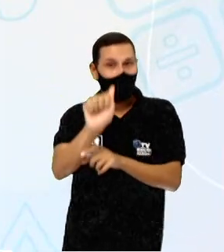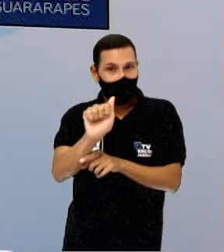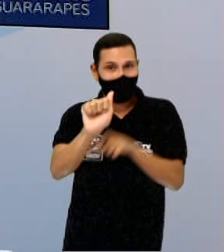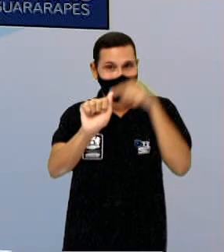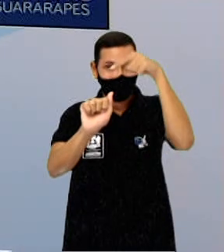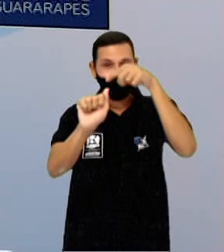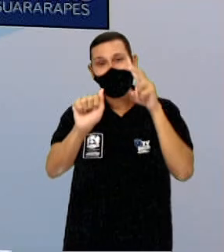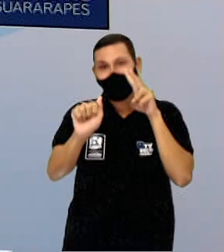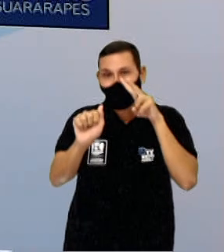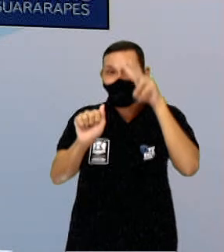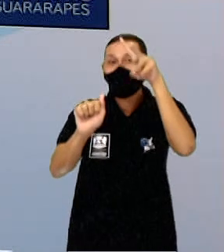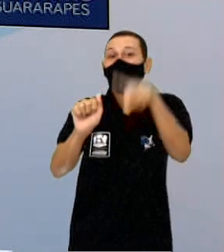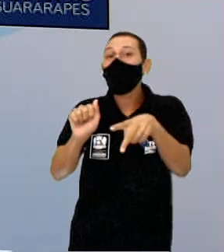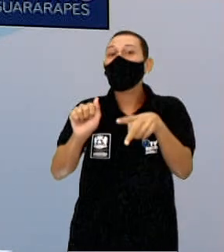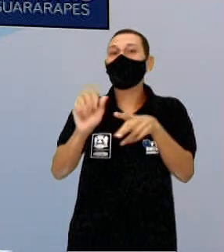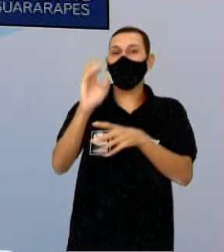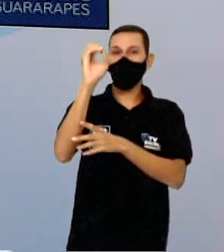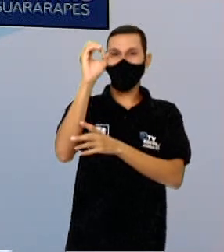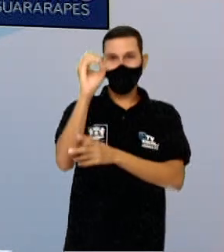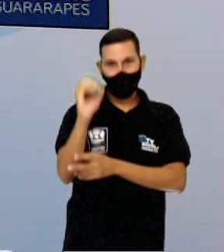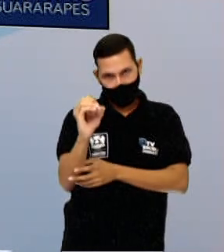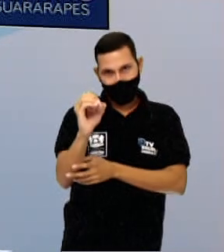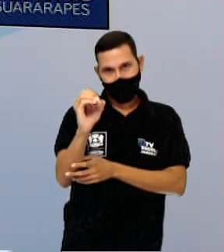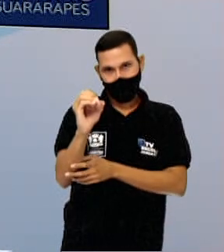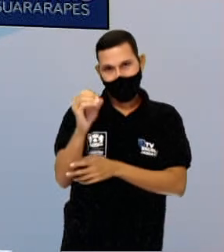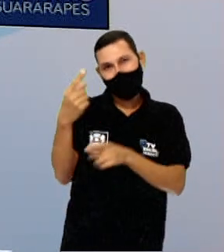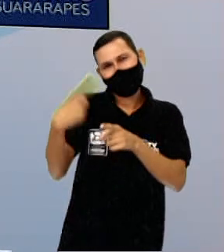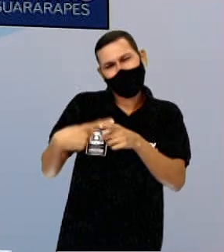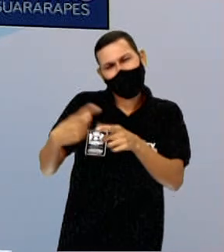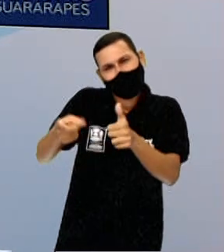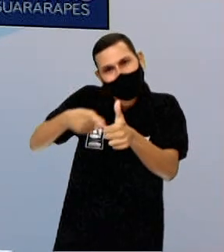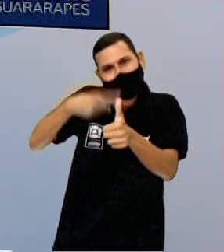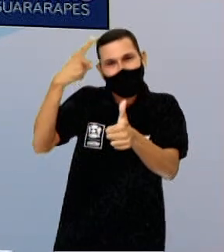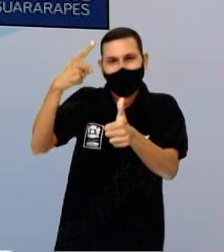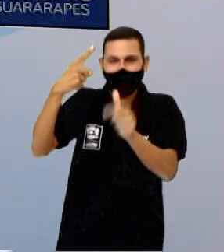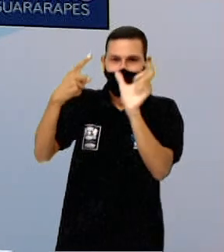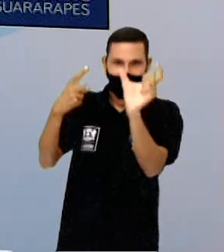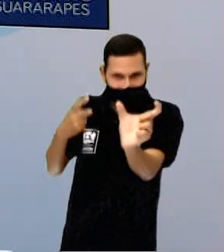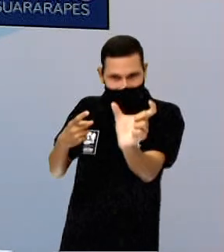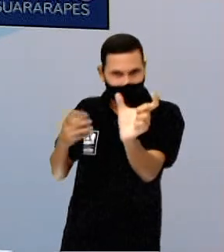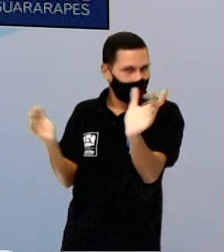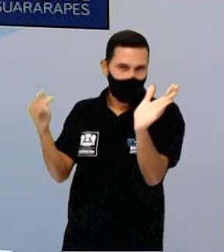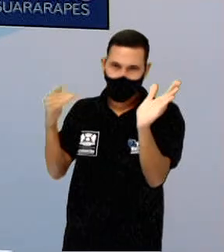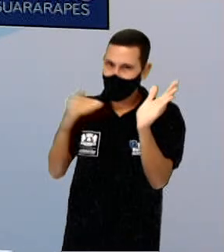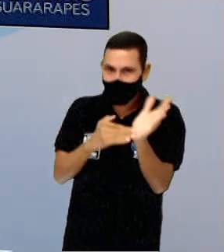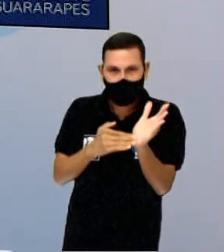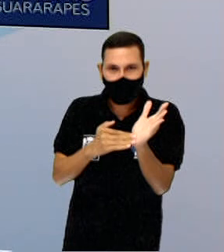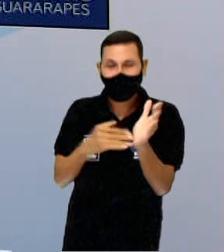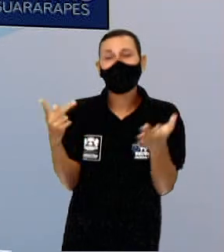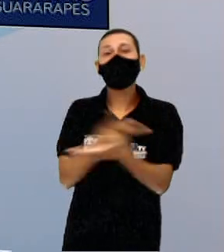o O. Quando a vogal tônica é a primeira da palavra, não é a última, o que